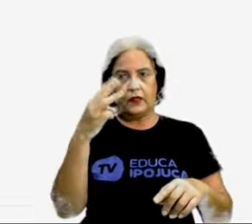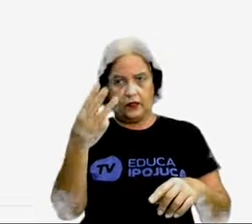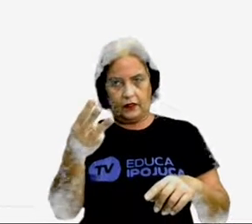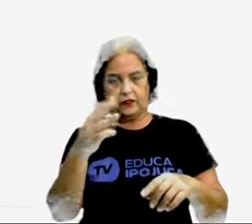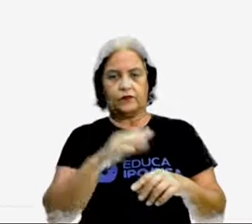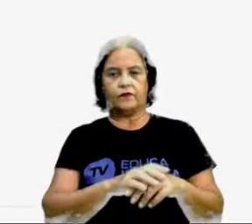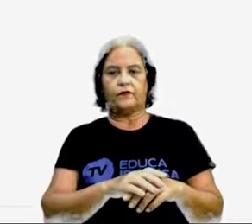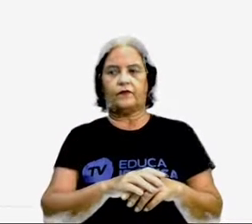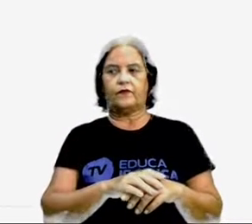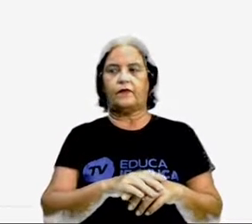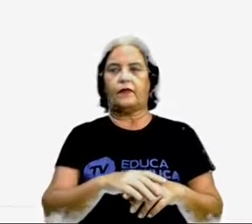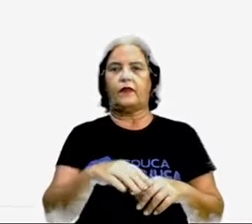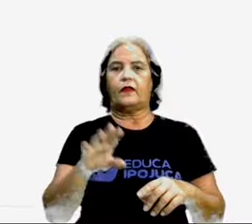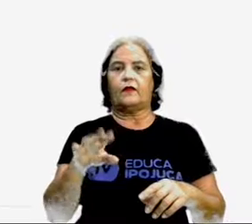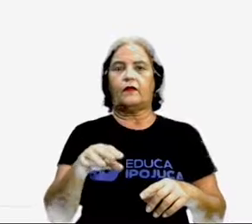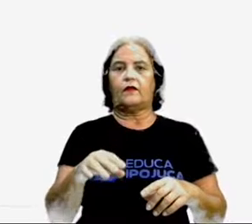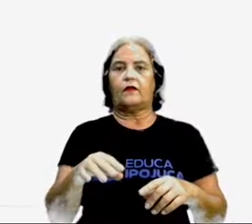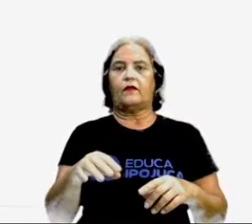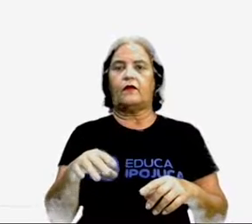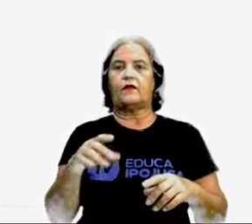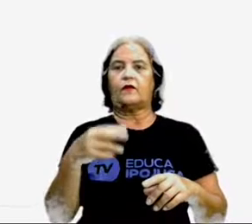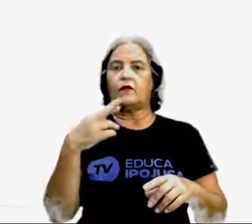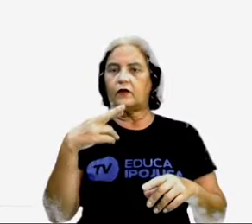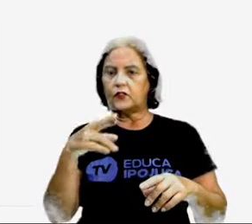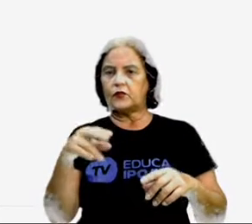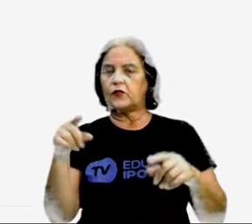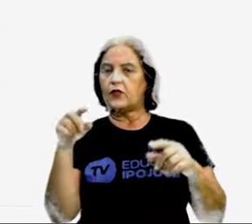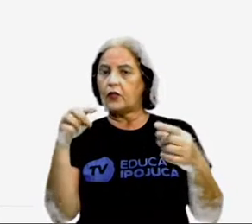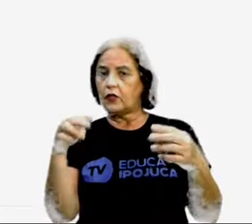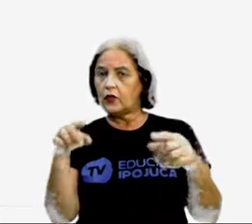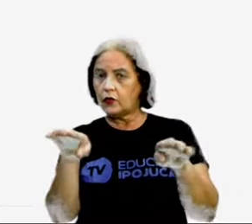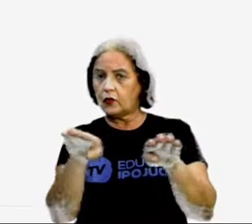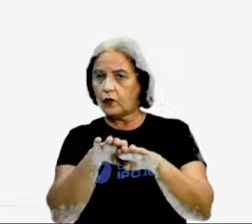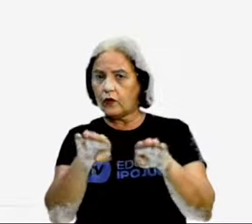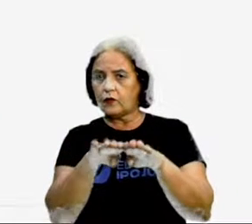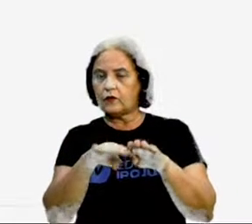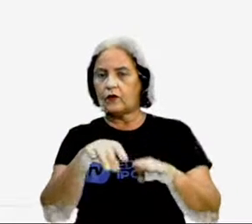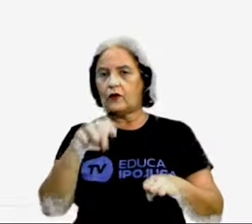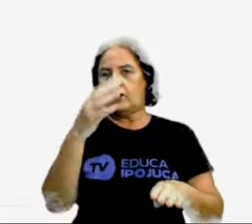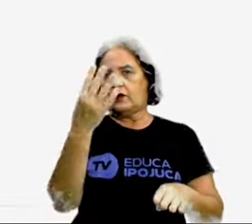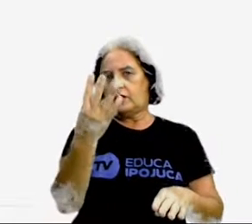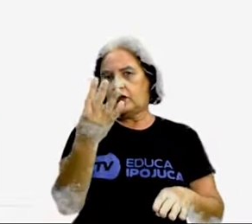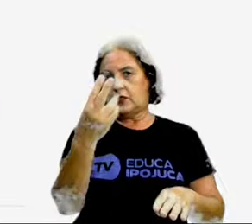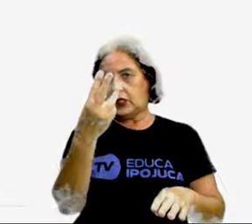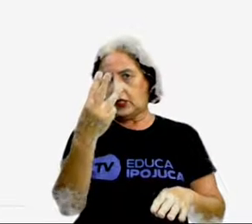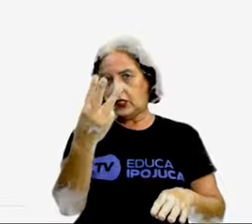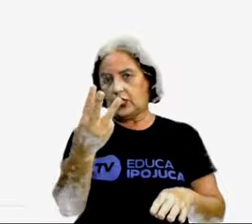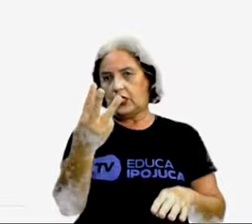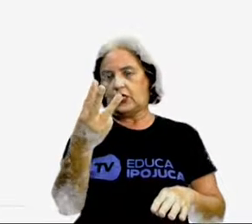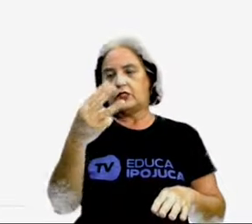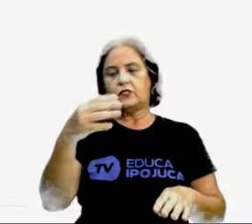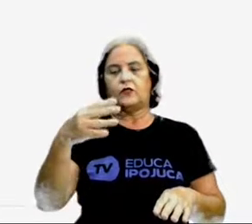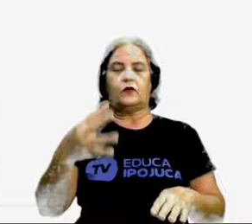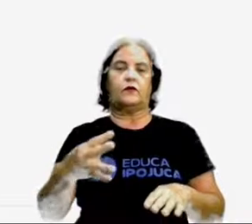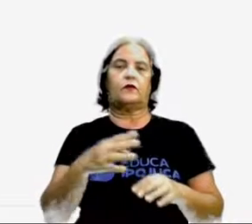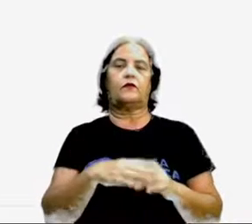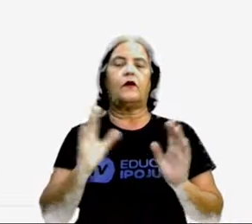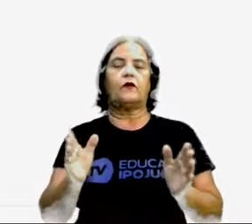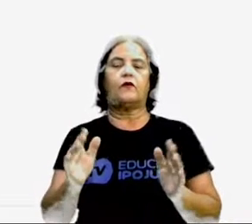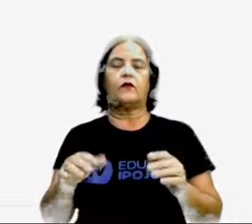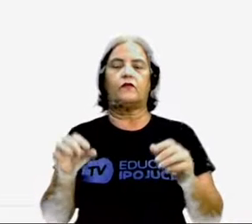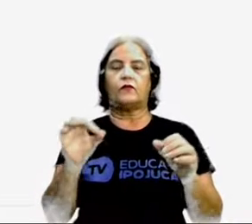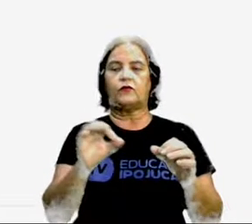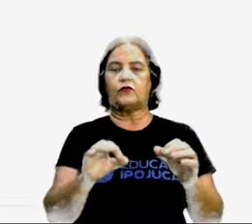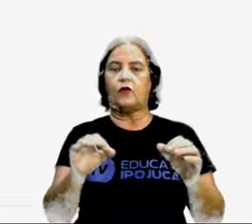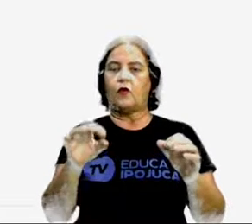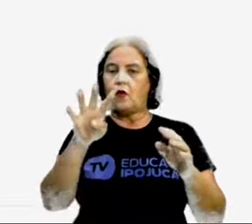solução, 3 e 4. Agora aqui já dá para a gente completar a nossa tabela. Olha